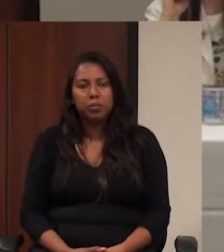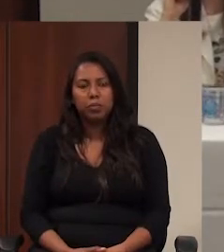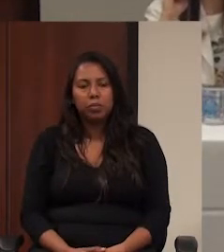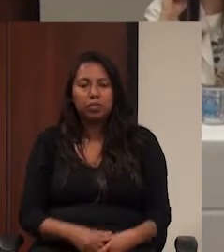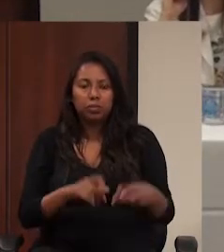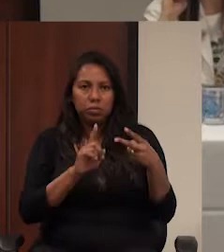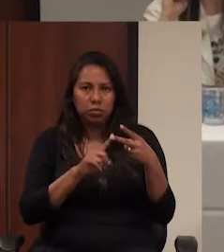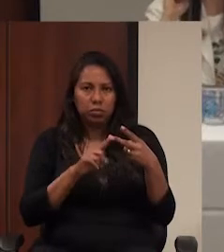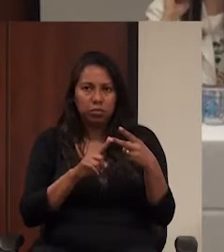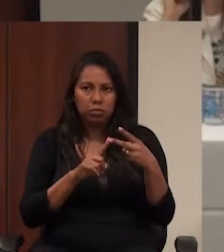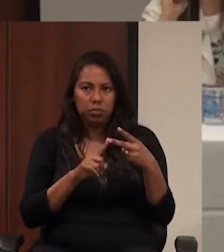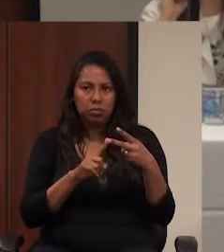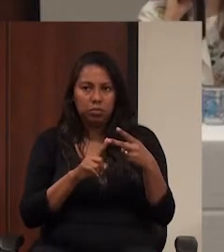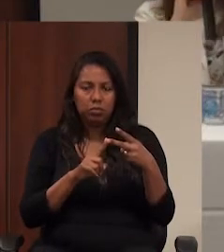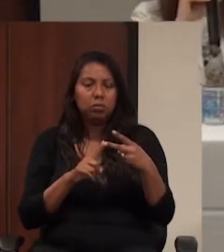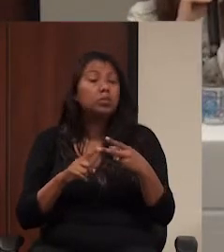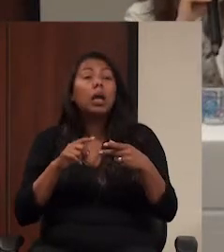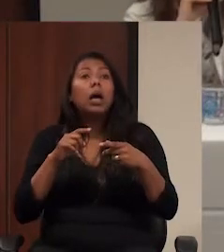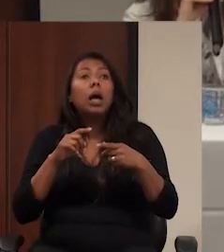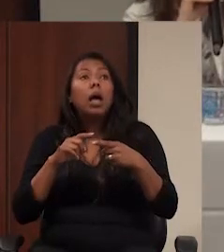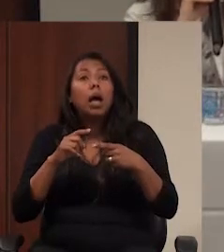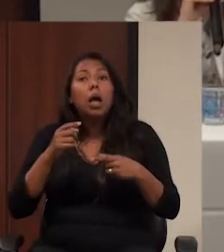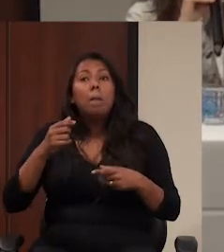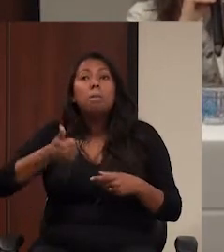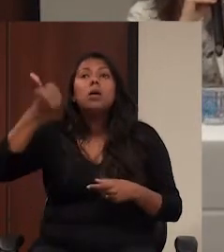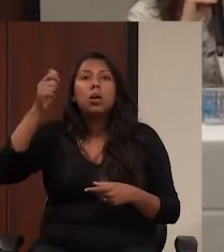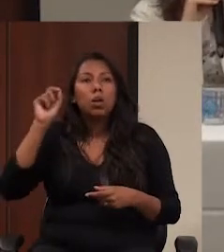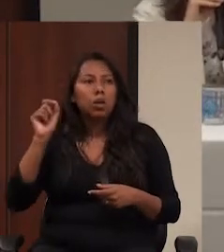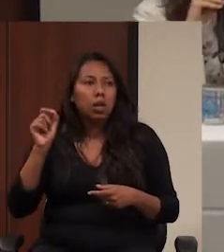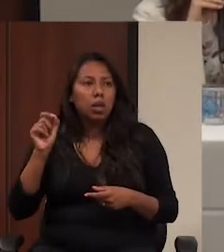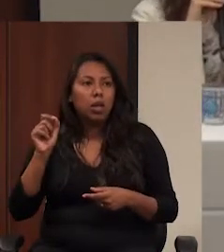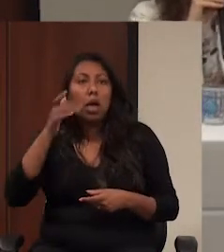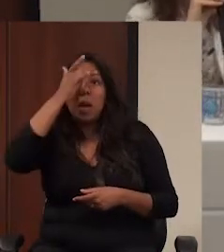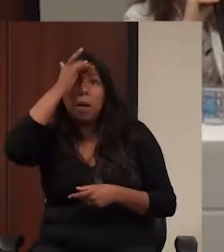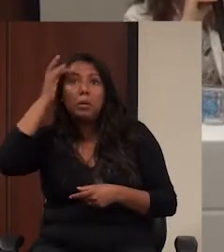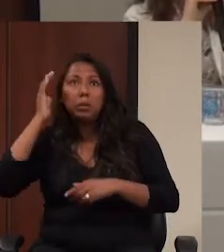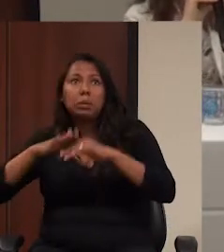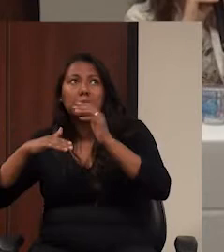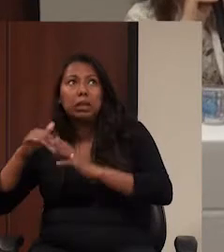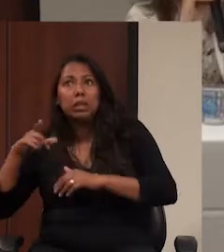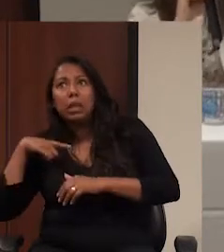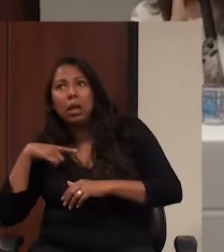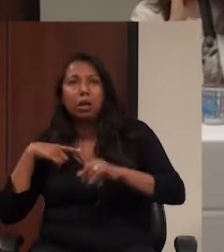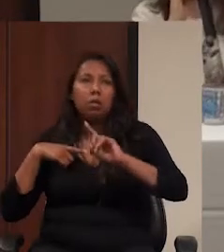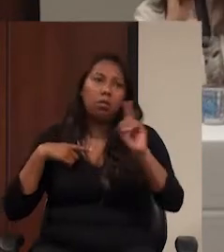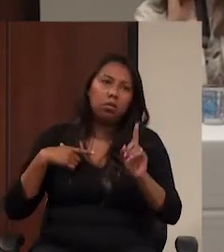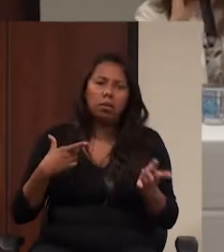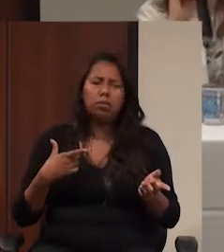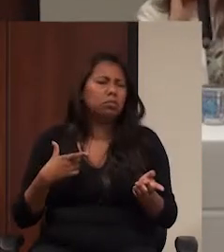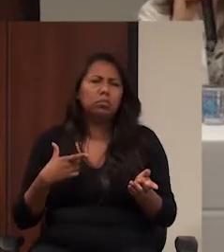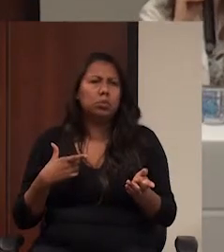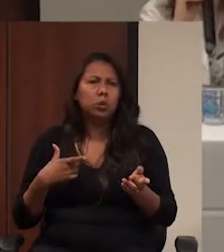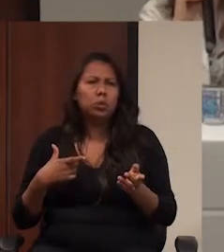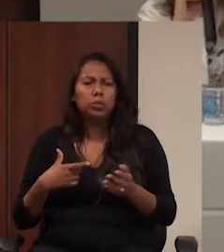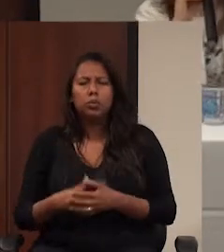O outro... Então, isso aqui supera o quê? Supera a noção de que ou a pessoa tem capacidade ou ela não tem, né? A gente sai dessa zona do tudo